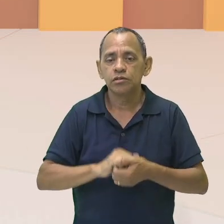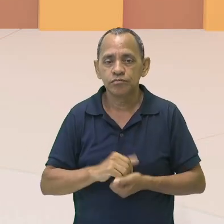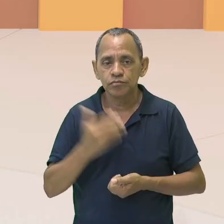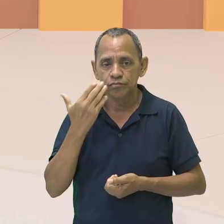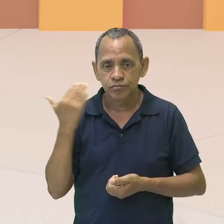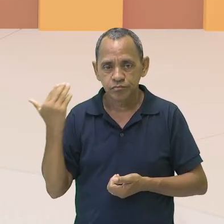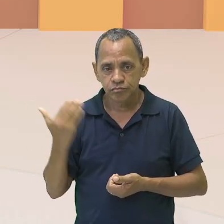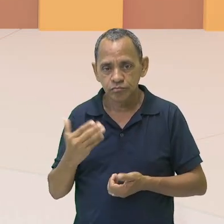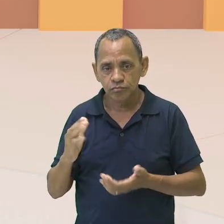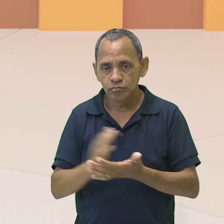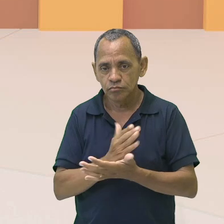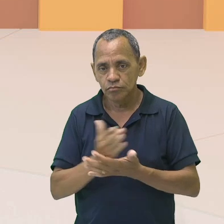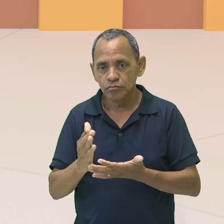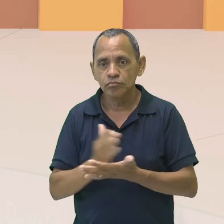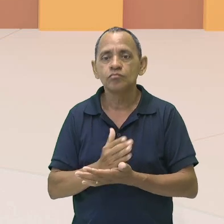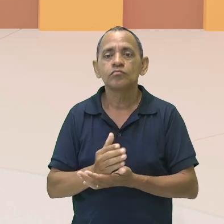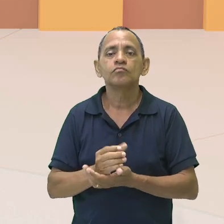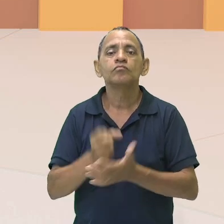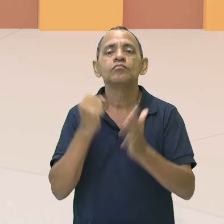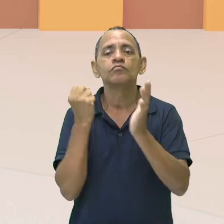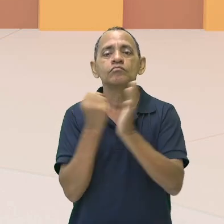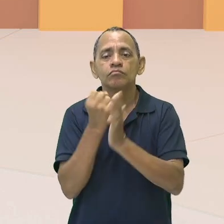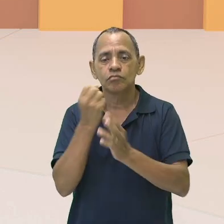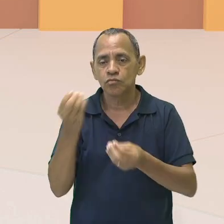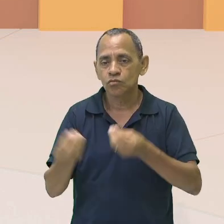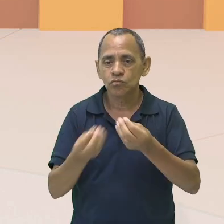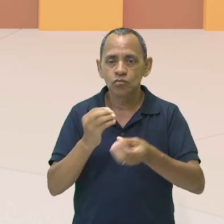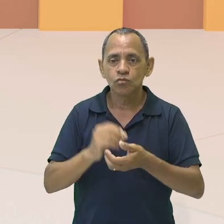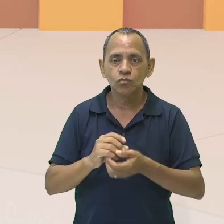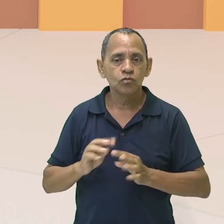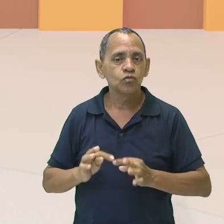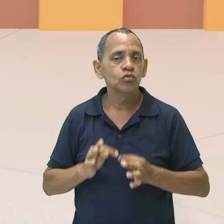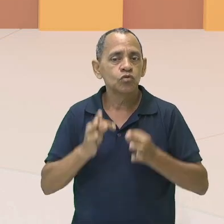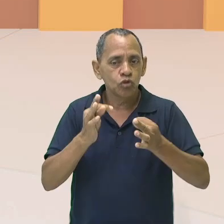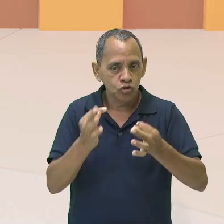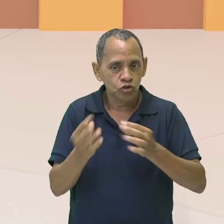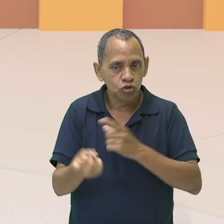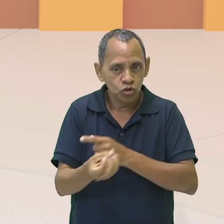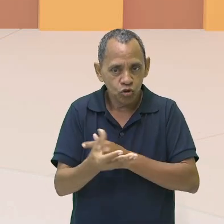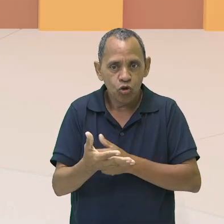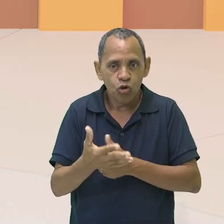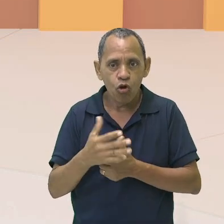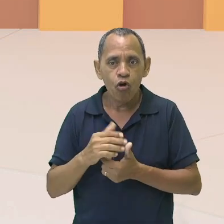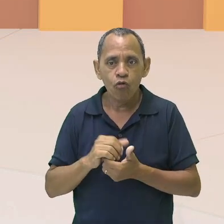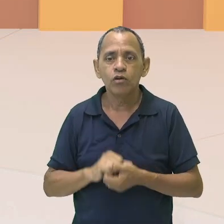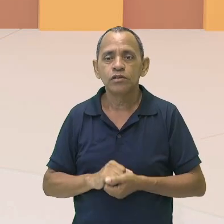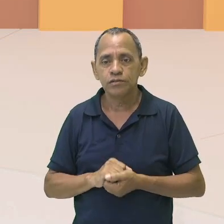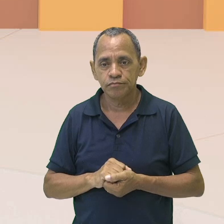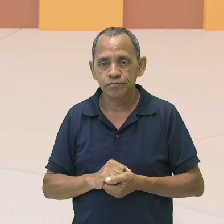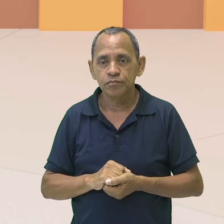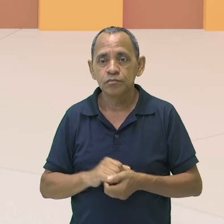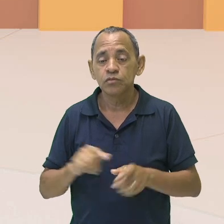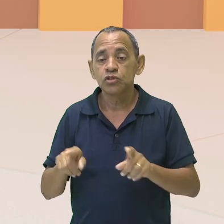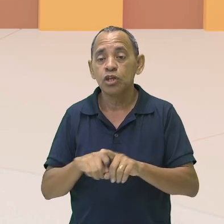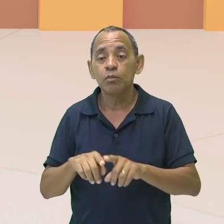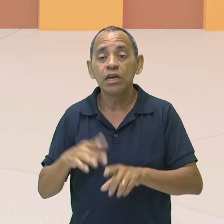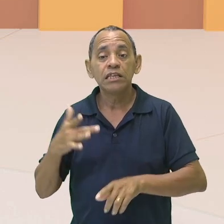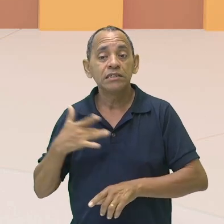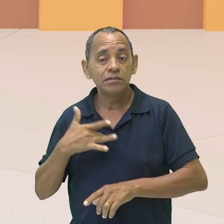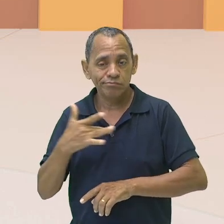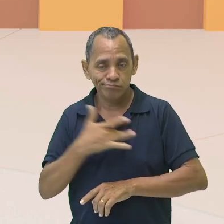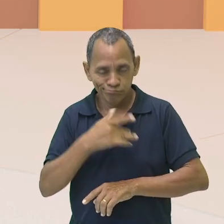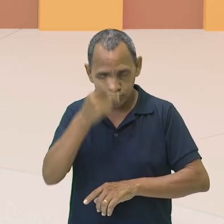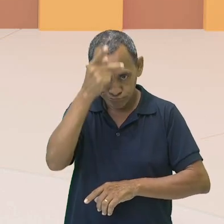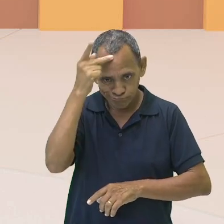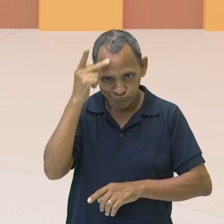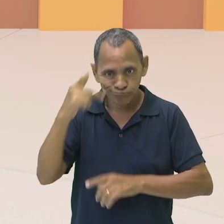que também são alguns impactos, né, da modernização do campo. O primeiro deles, lá no canto, que a gente vai ver agora aqui, é o impacto na saúde das pessoas que trabalham